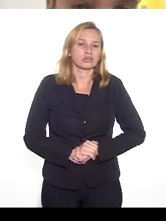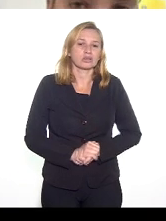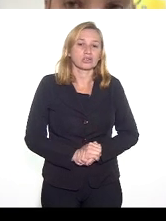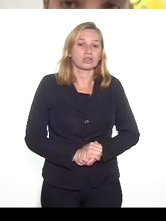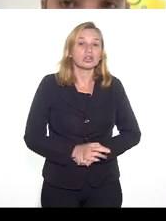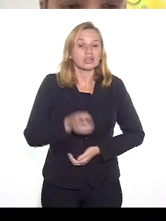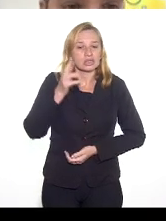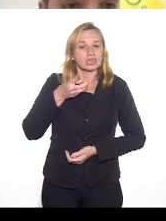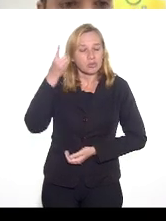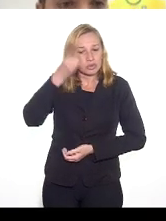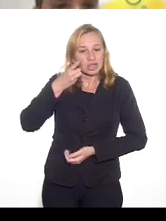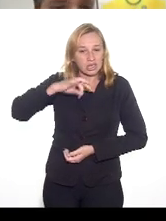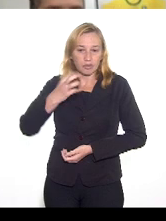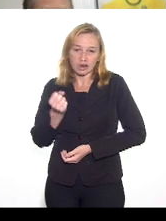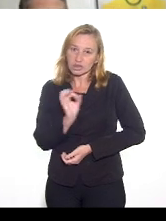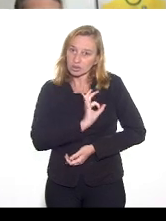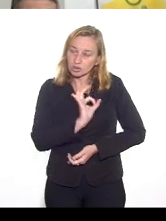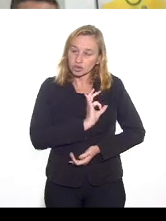Deputada Marta Rocha.